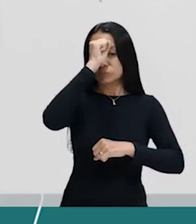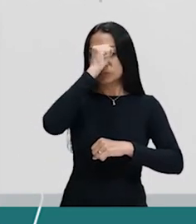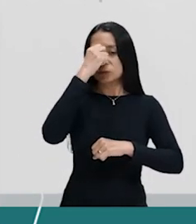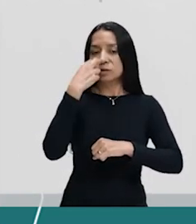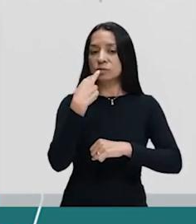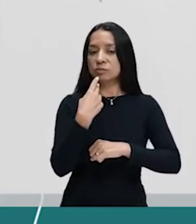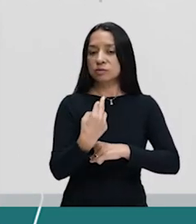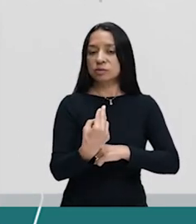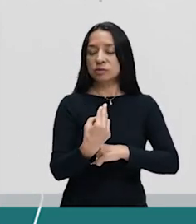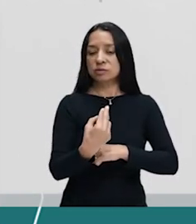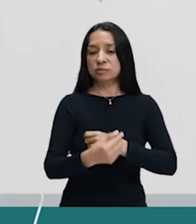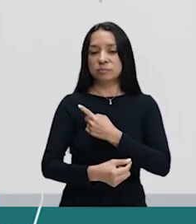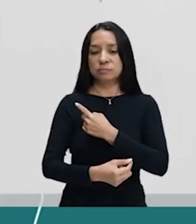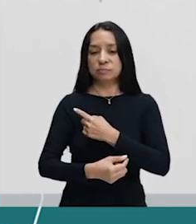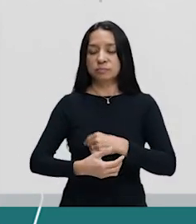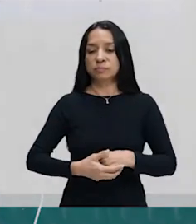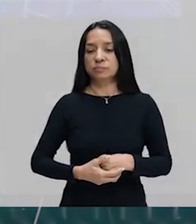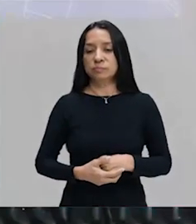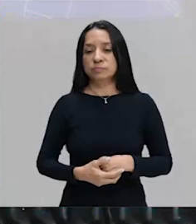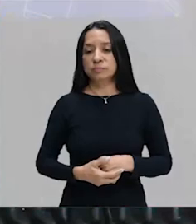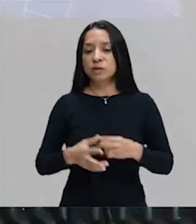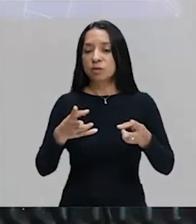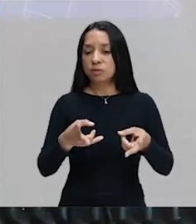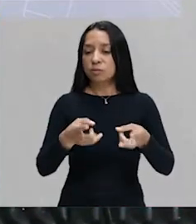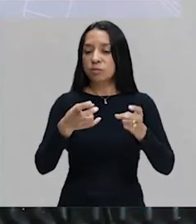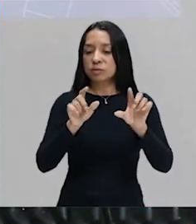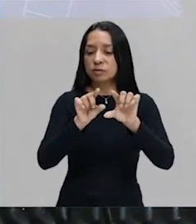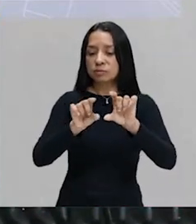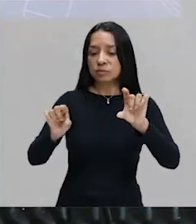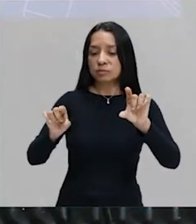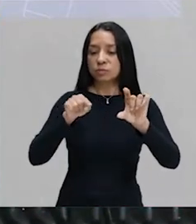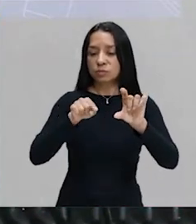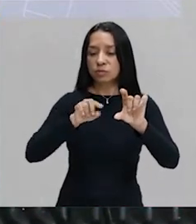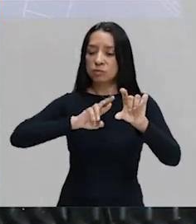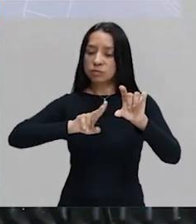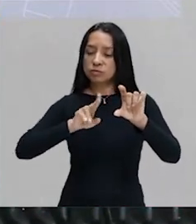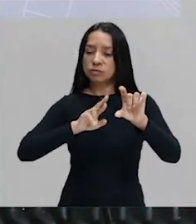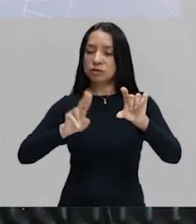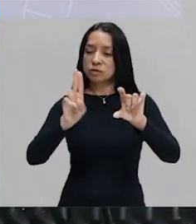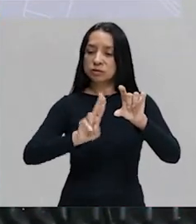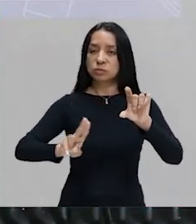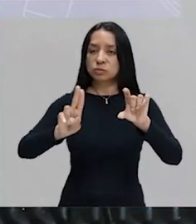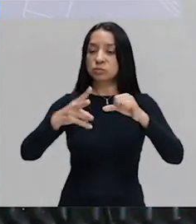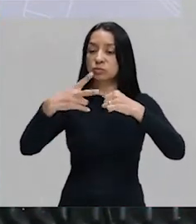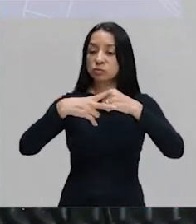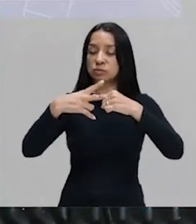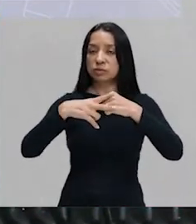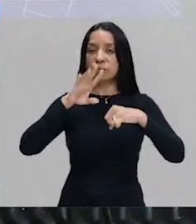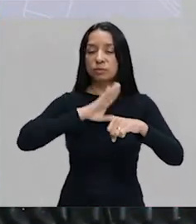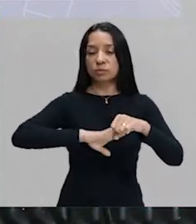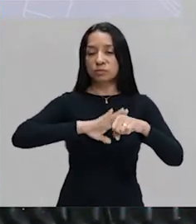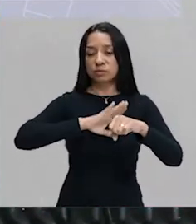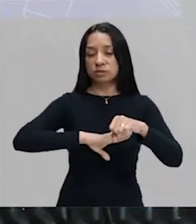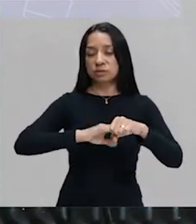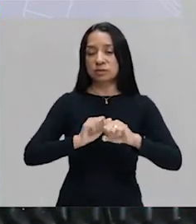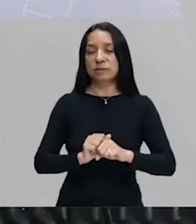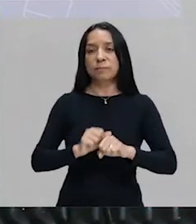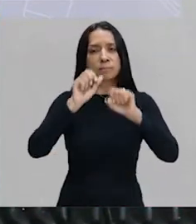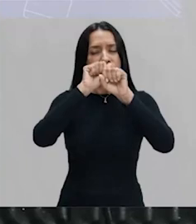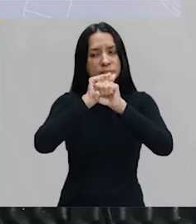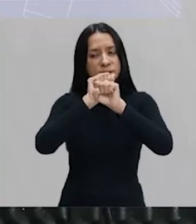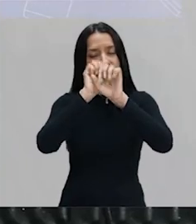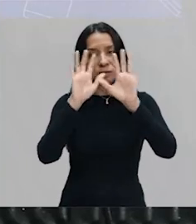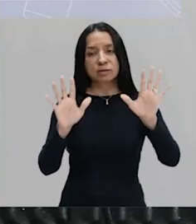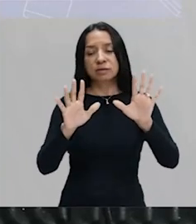aqui. Não se distingue do uso do verbo em português. Óbvio que eu preciso